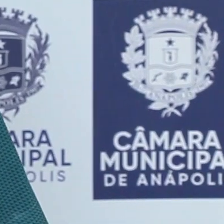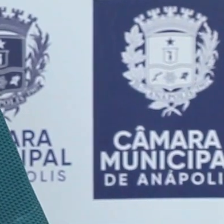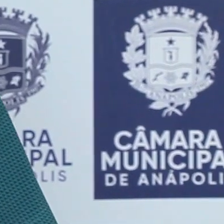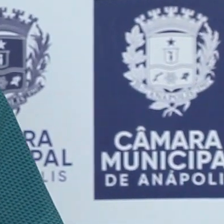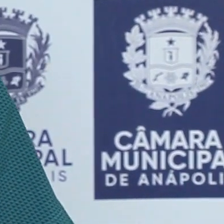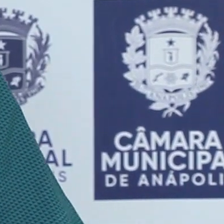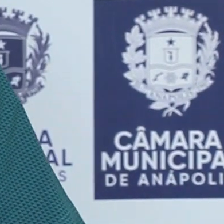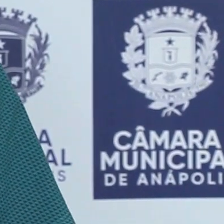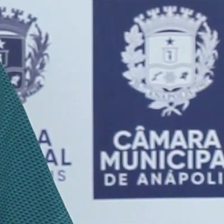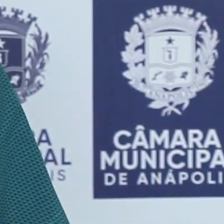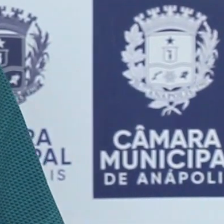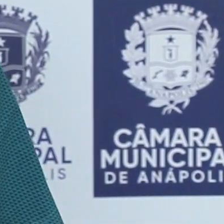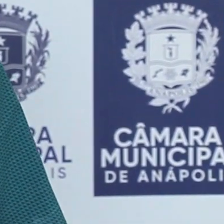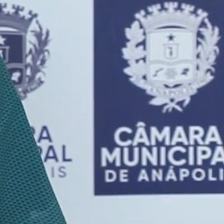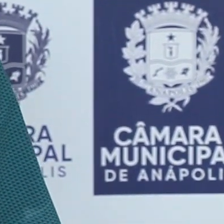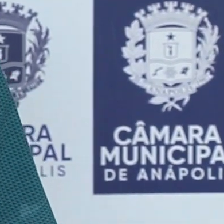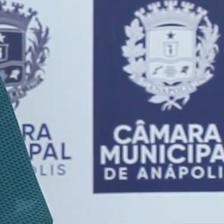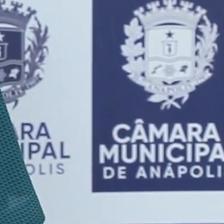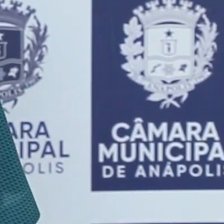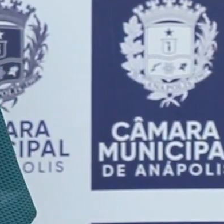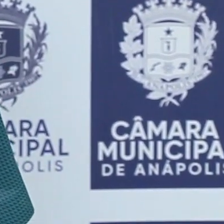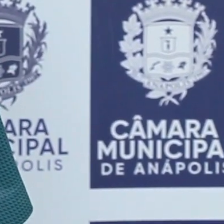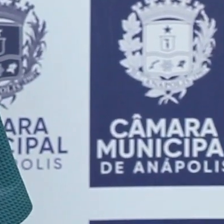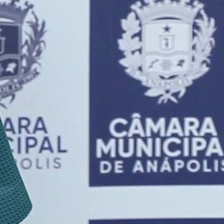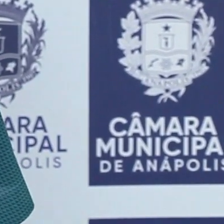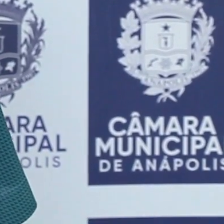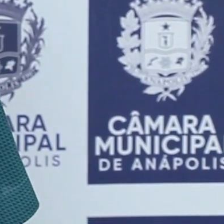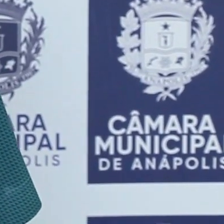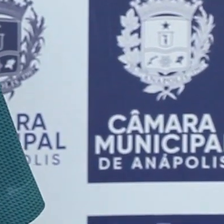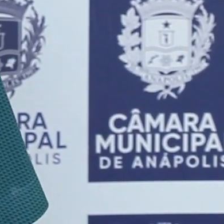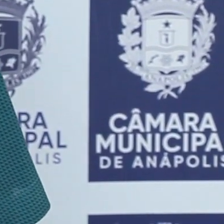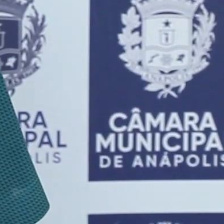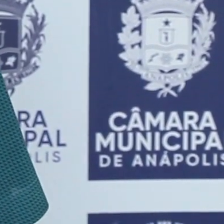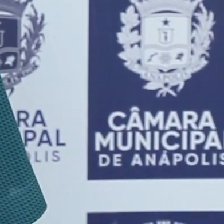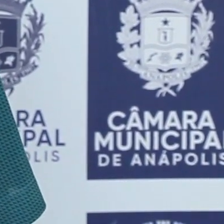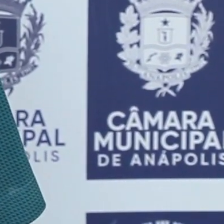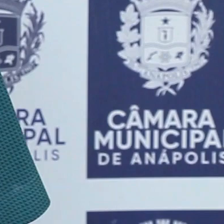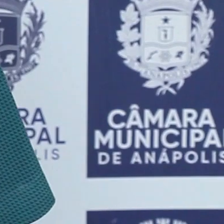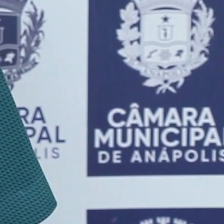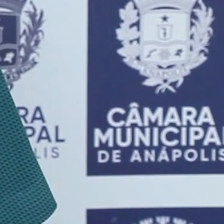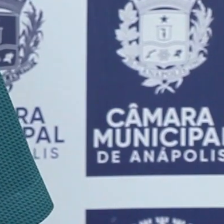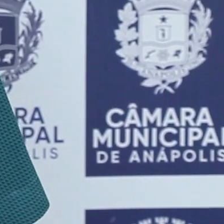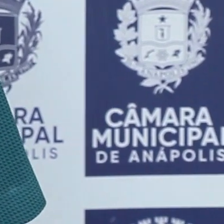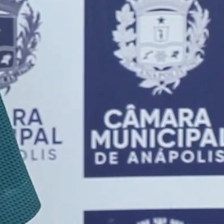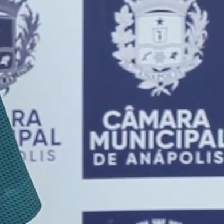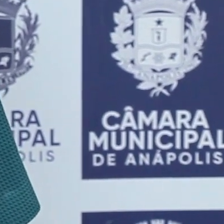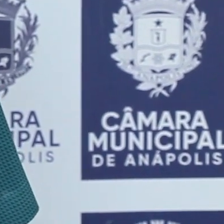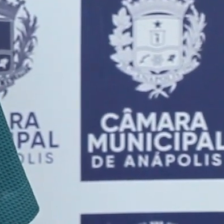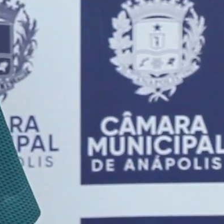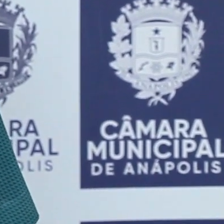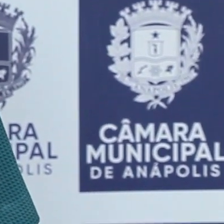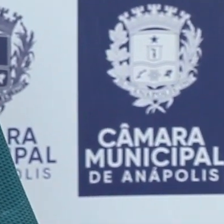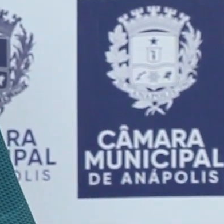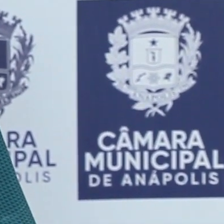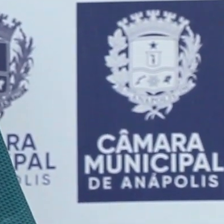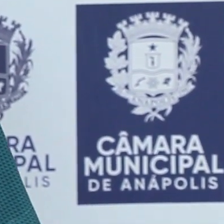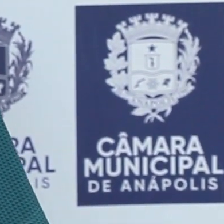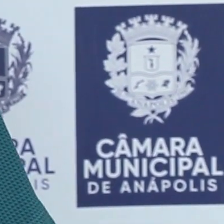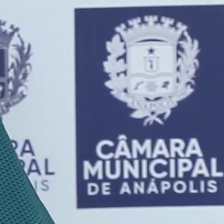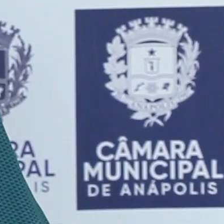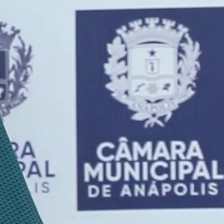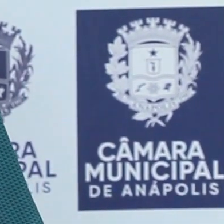o vereador gean carlos aproveitou para falar na tribuna sobre a sua indicação para a construção de arena esportiva